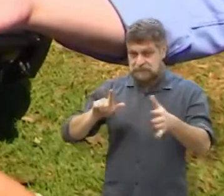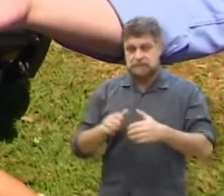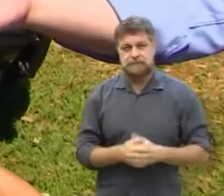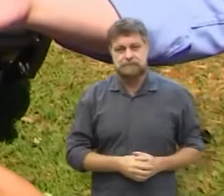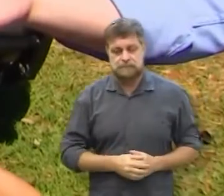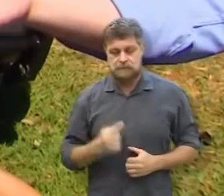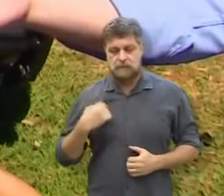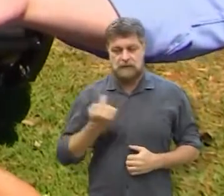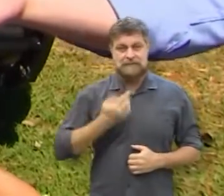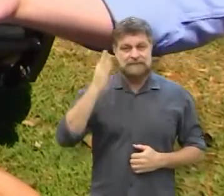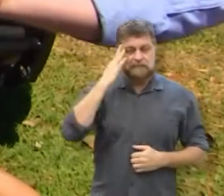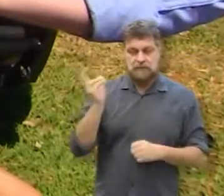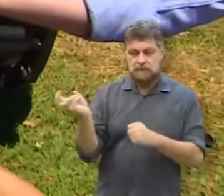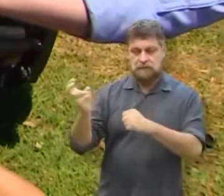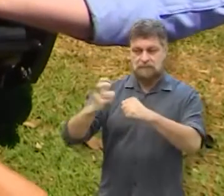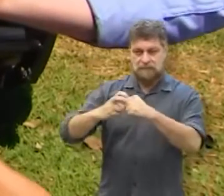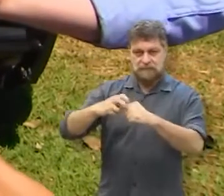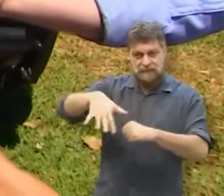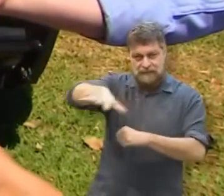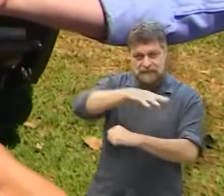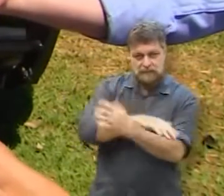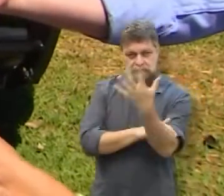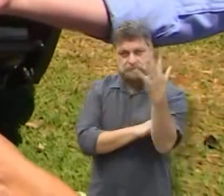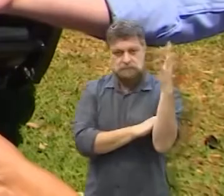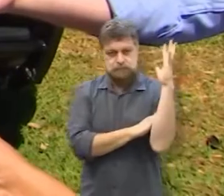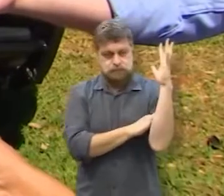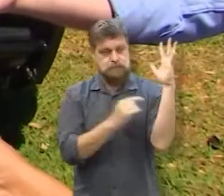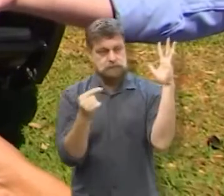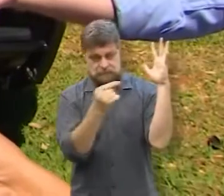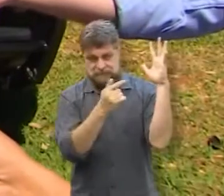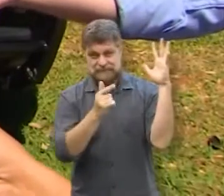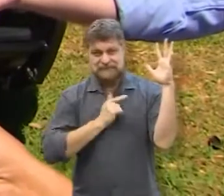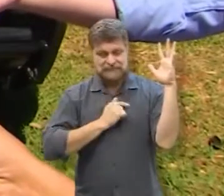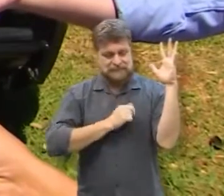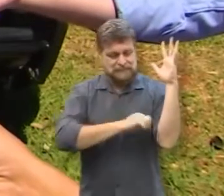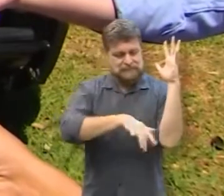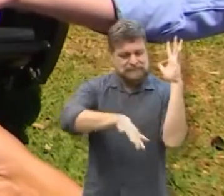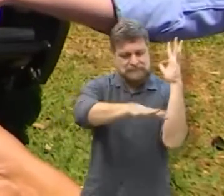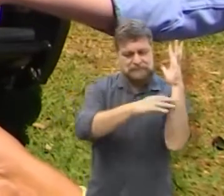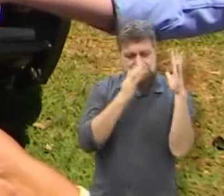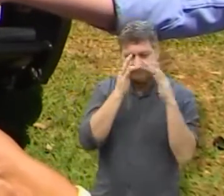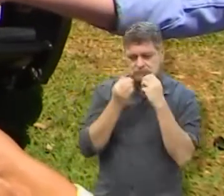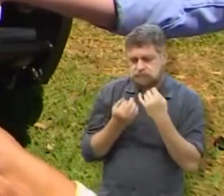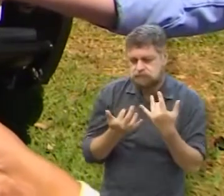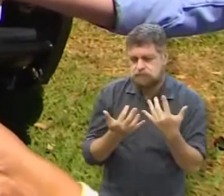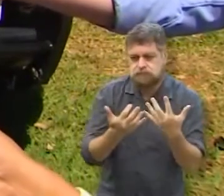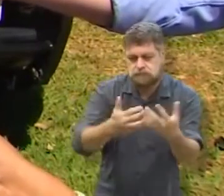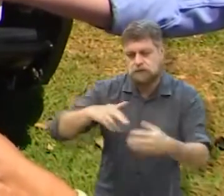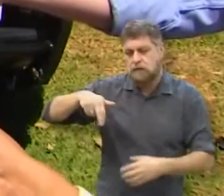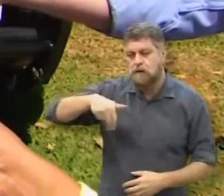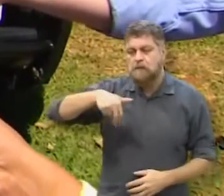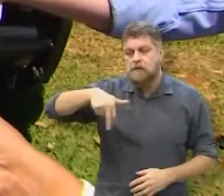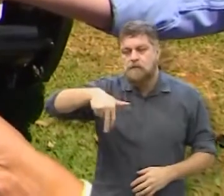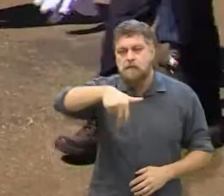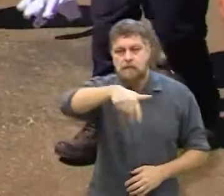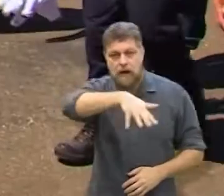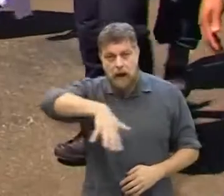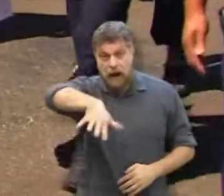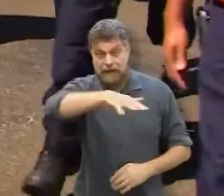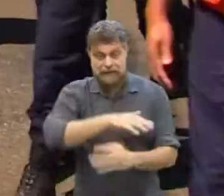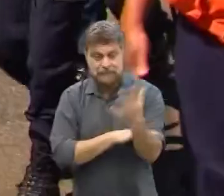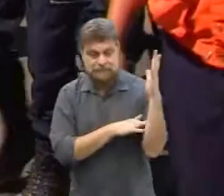Nós temos a circulação viral no meio silvestre, por isso, então, matas, adentrar matas,